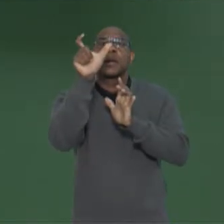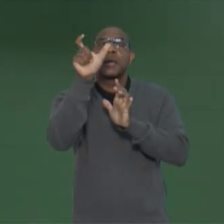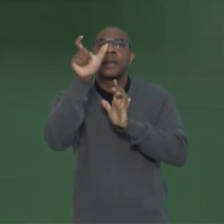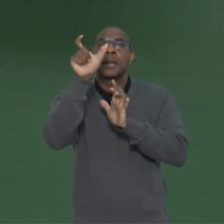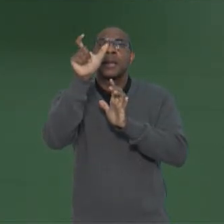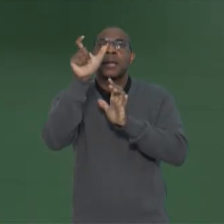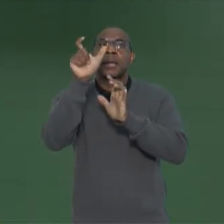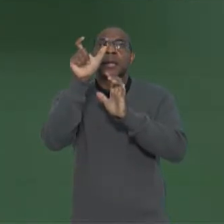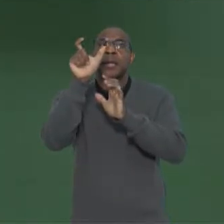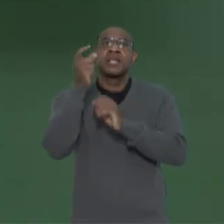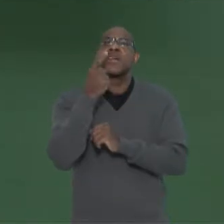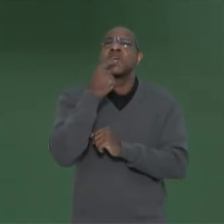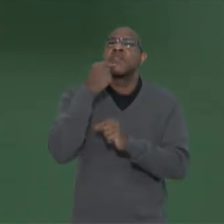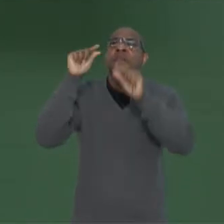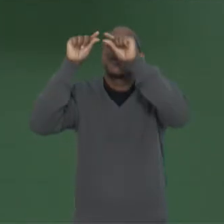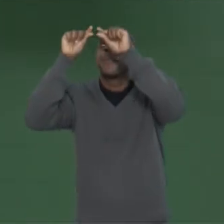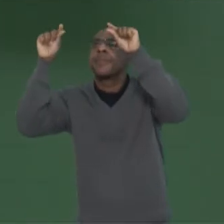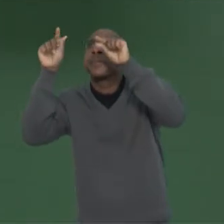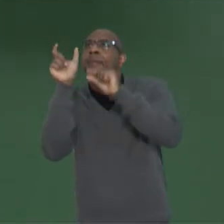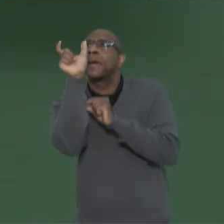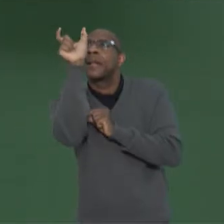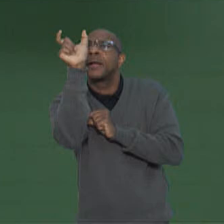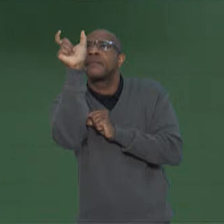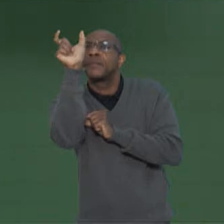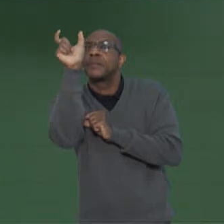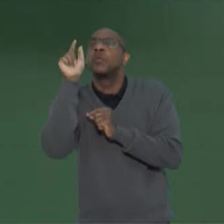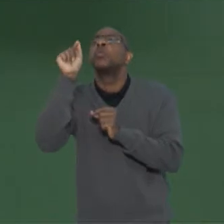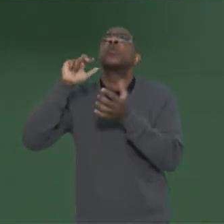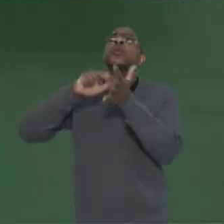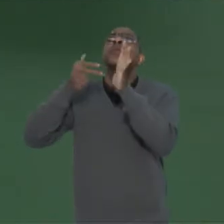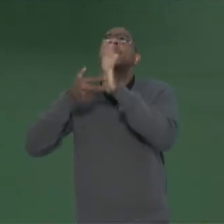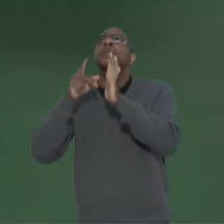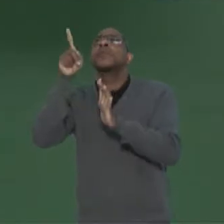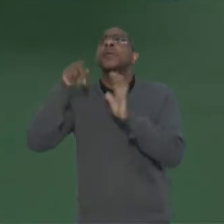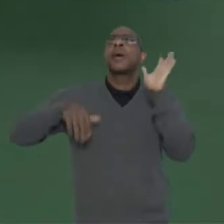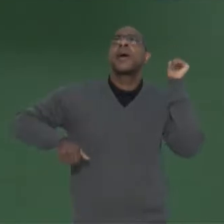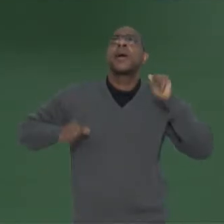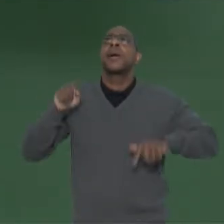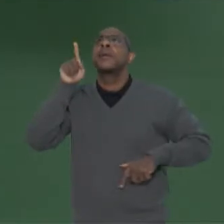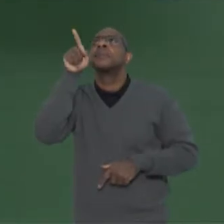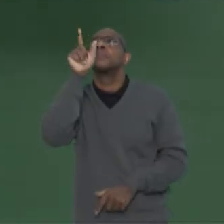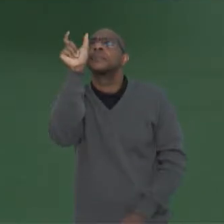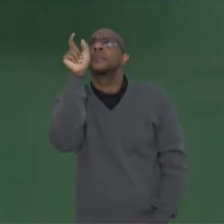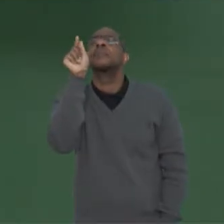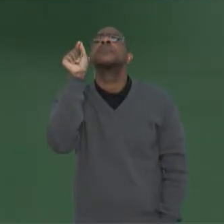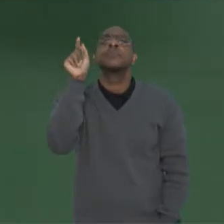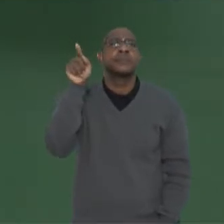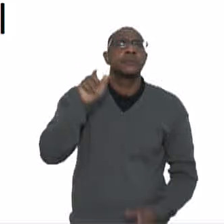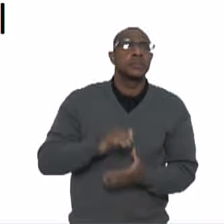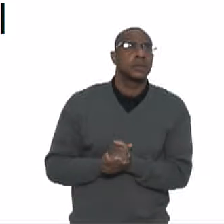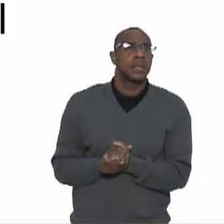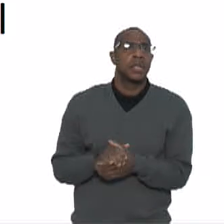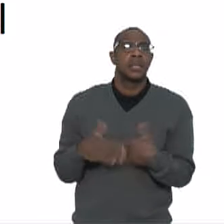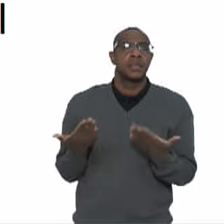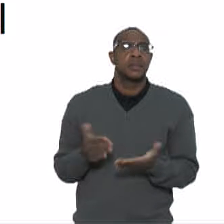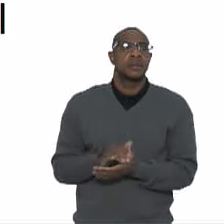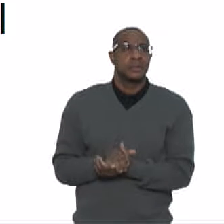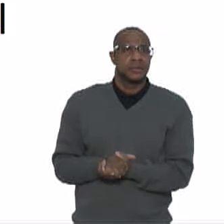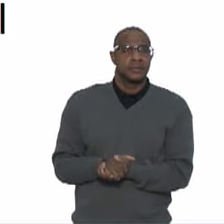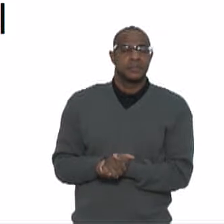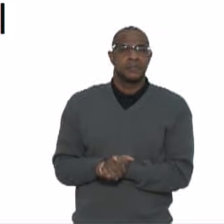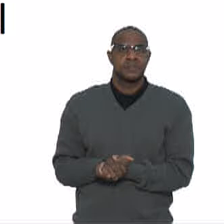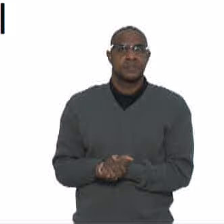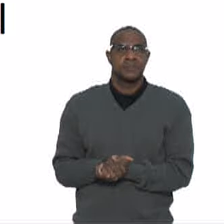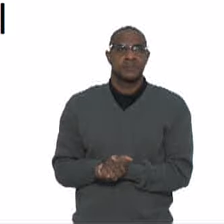ela significa aqui no nosso contexto em língua espanhola e dentro desse fragmento. El deporte tiene el